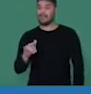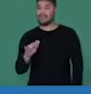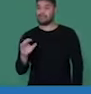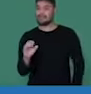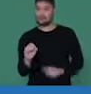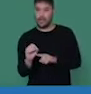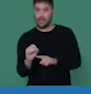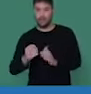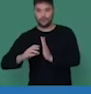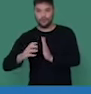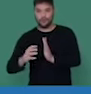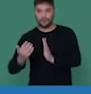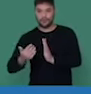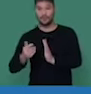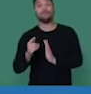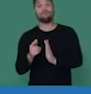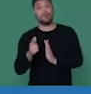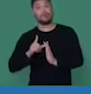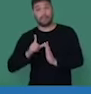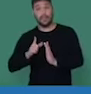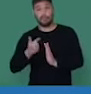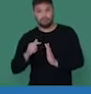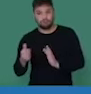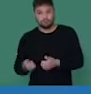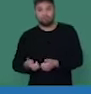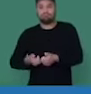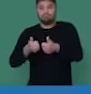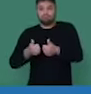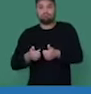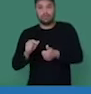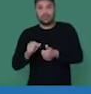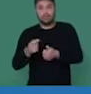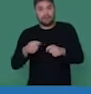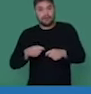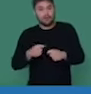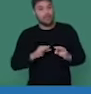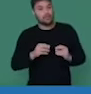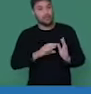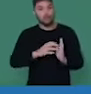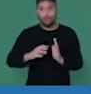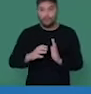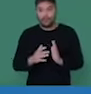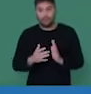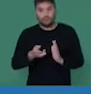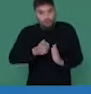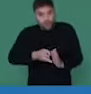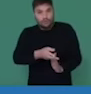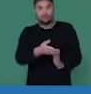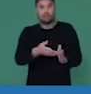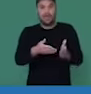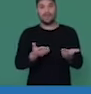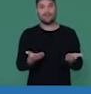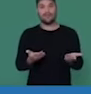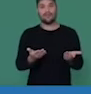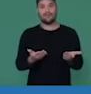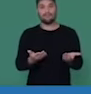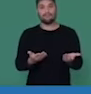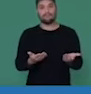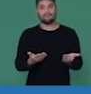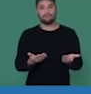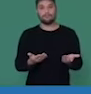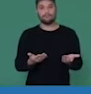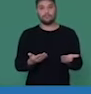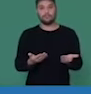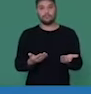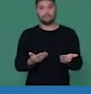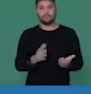avanços democráticos que nós tivemos, que permite a sobrevivência de todo e qualquer partido político, sem a